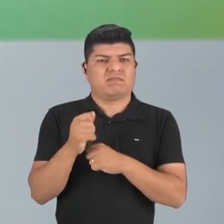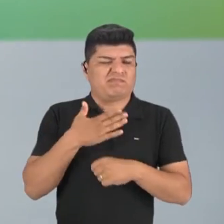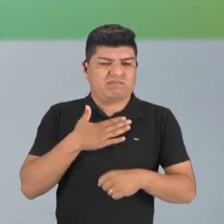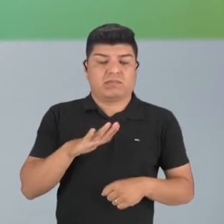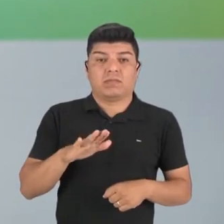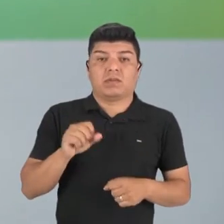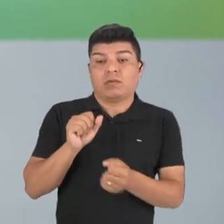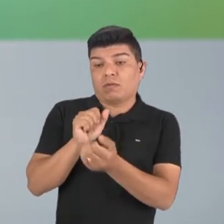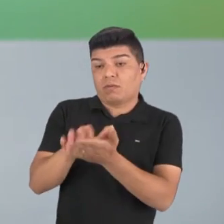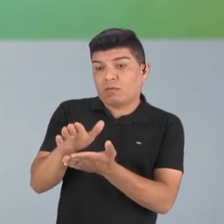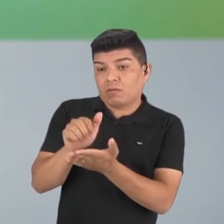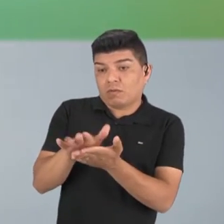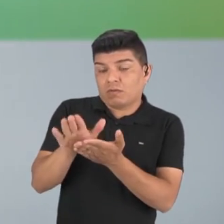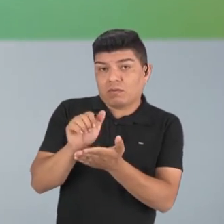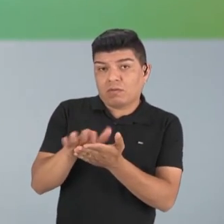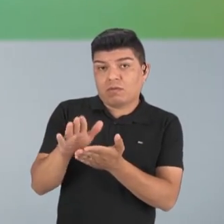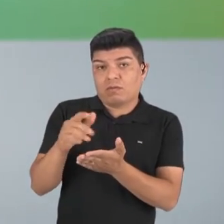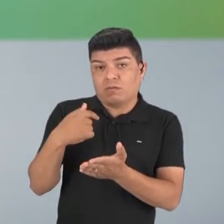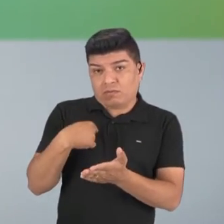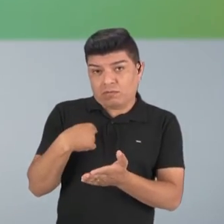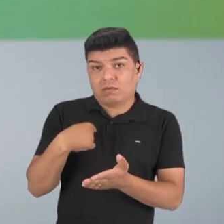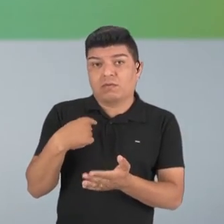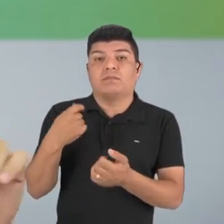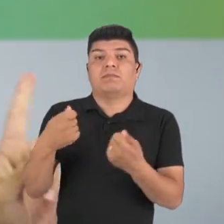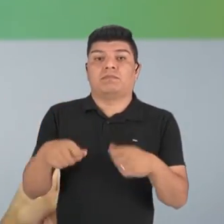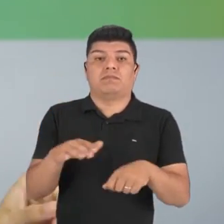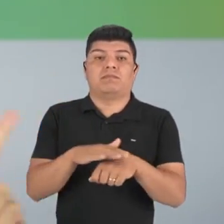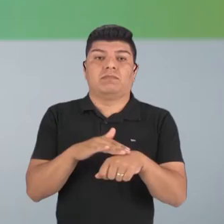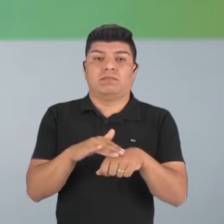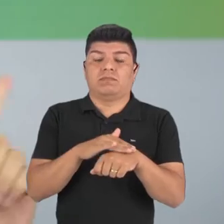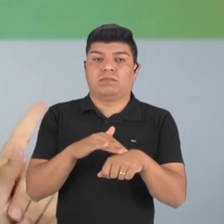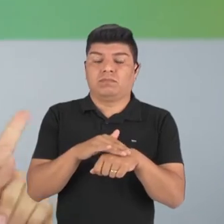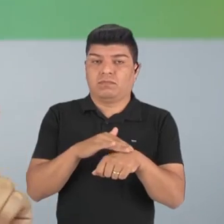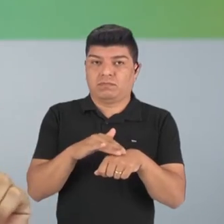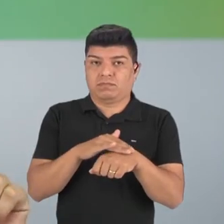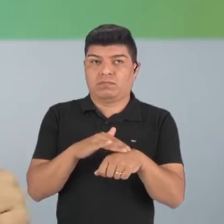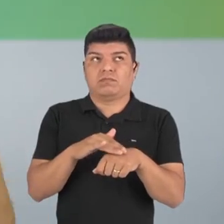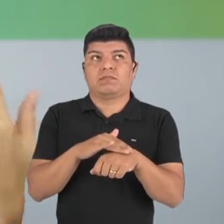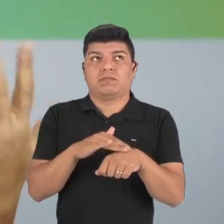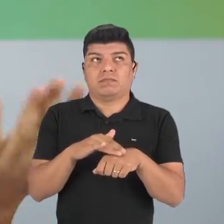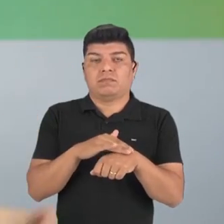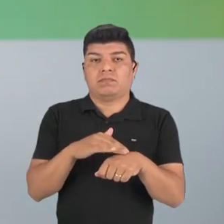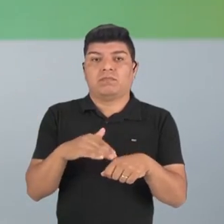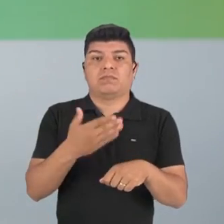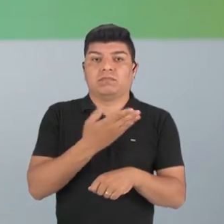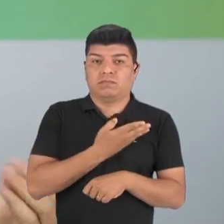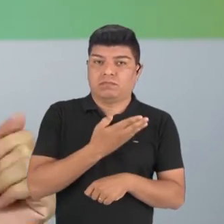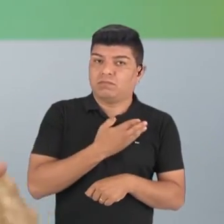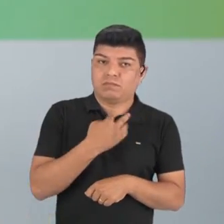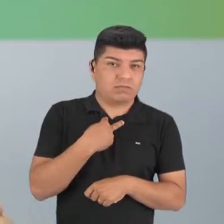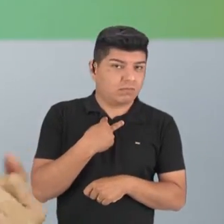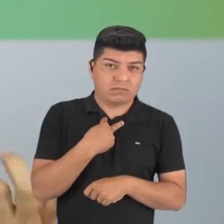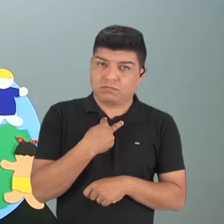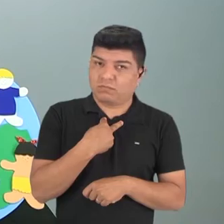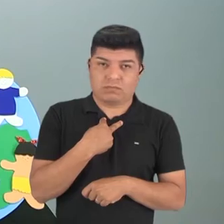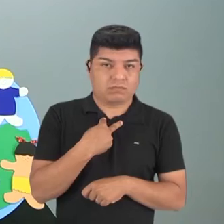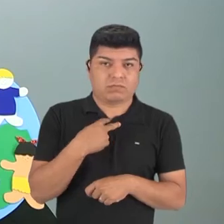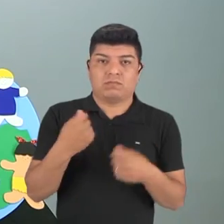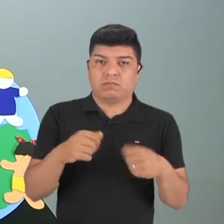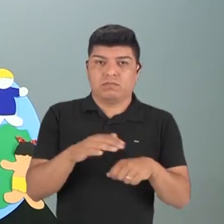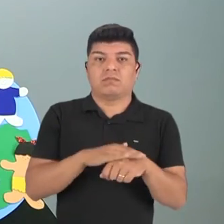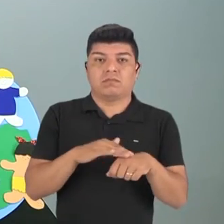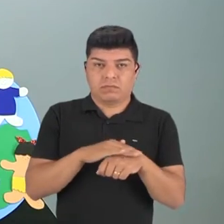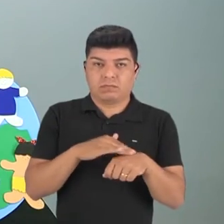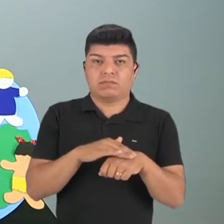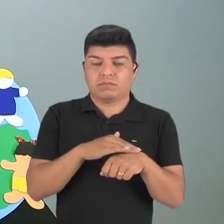me expulsar, eu devo conversar. Você não deve fazer isso com seus colegas, você vai precisar